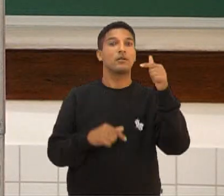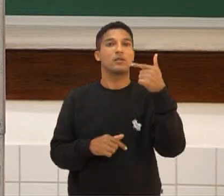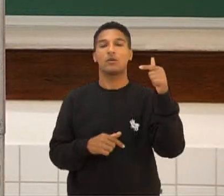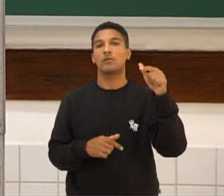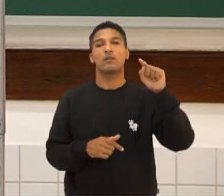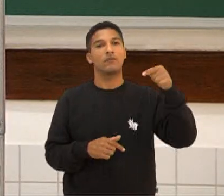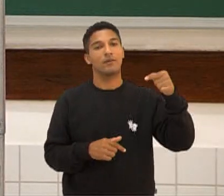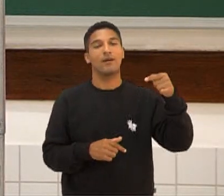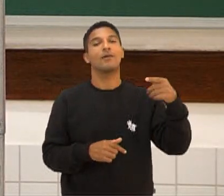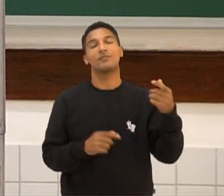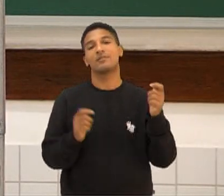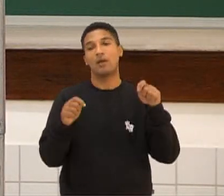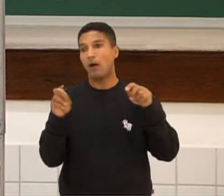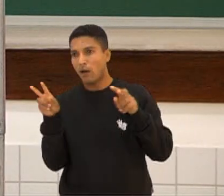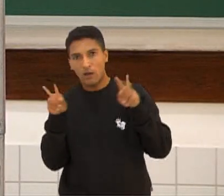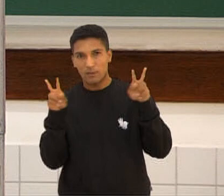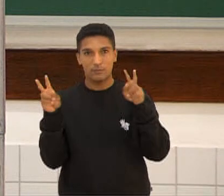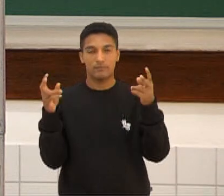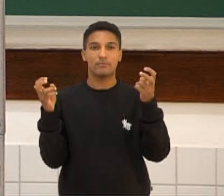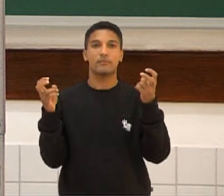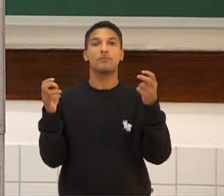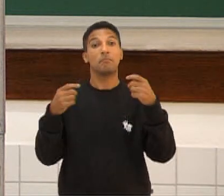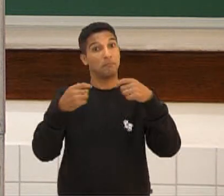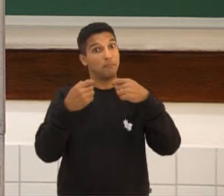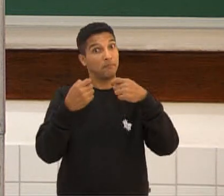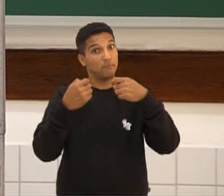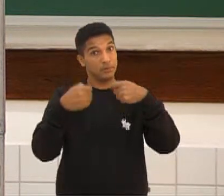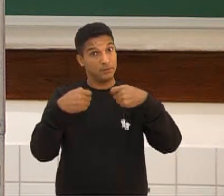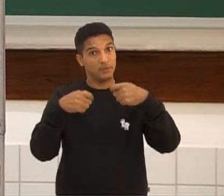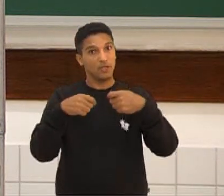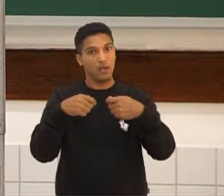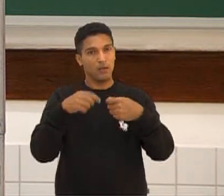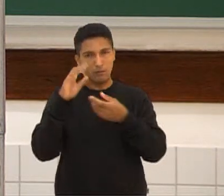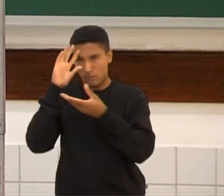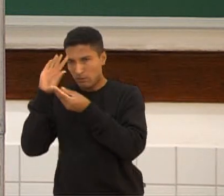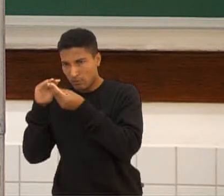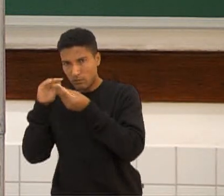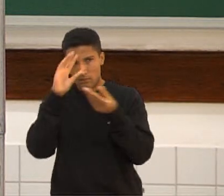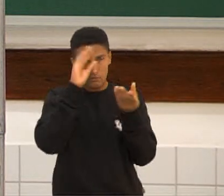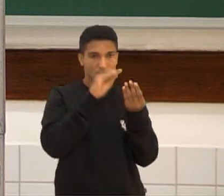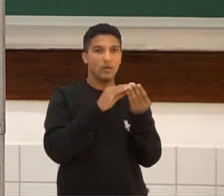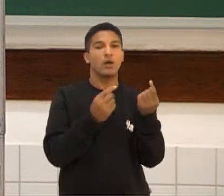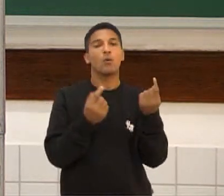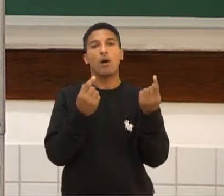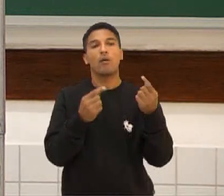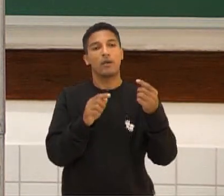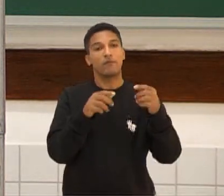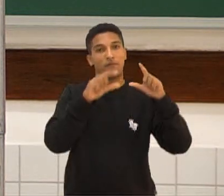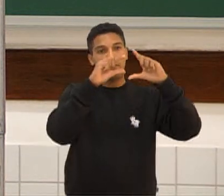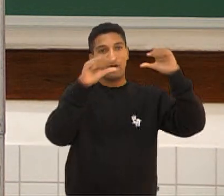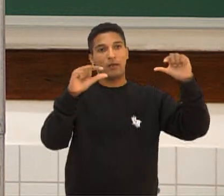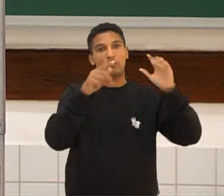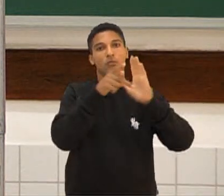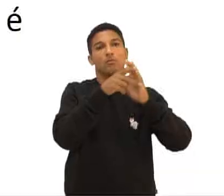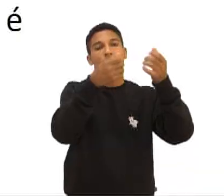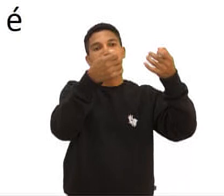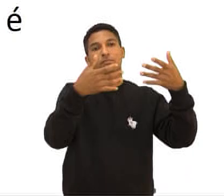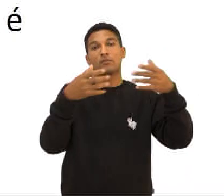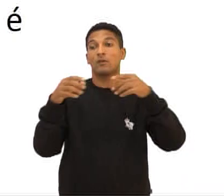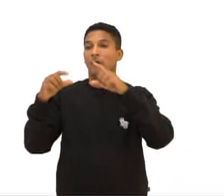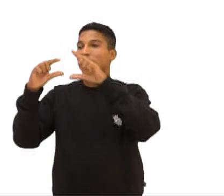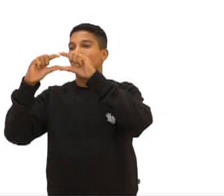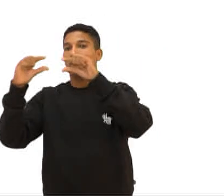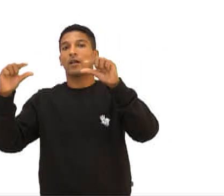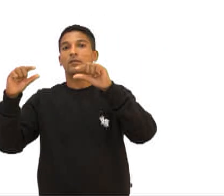a interpretação. O que está restringindo e o que está explicando, perfeito? Muito bem lá.